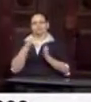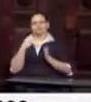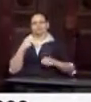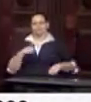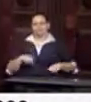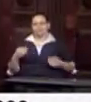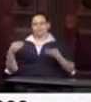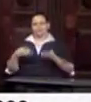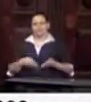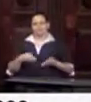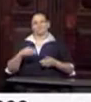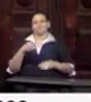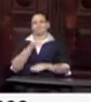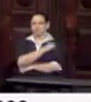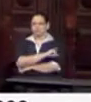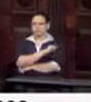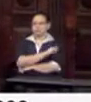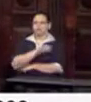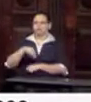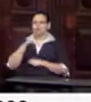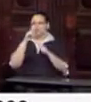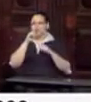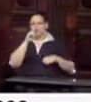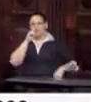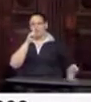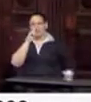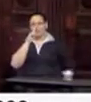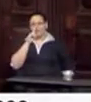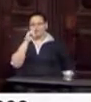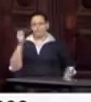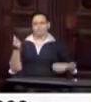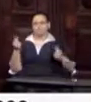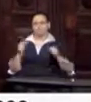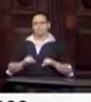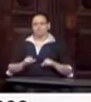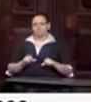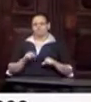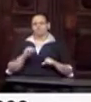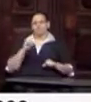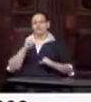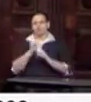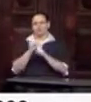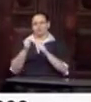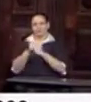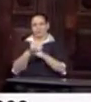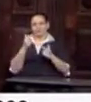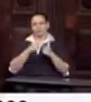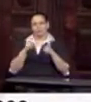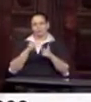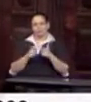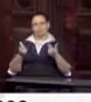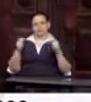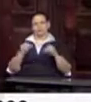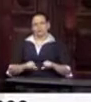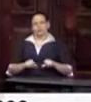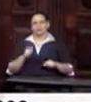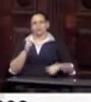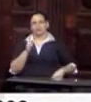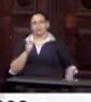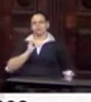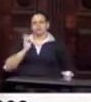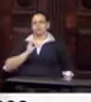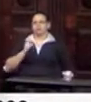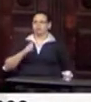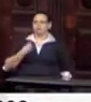senhor presidente, nós corremos um risco efetivo de termos uma convulsão social no Estado. Senhores policiais aqui